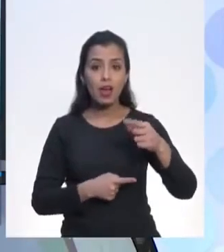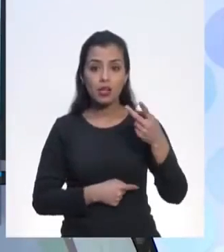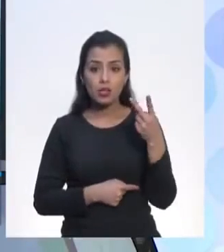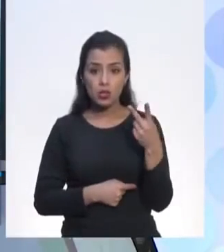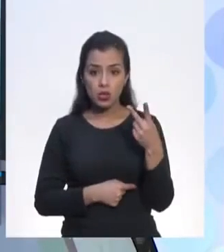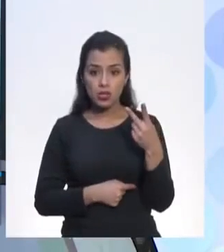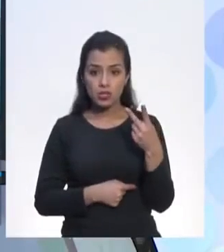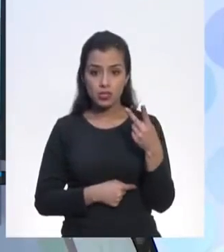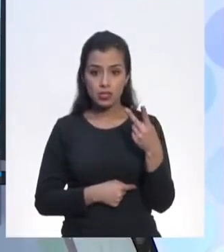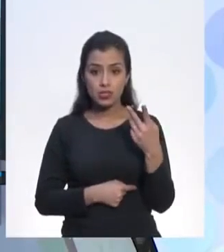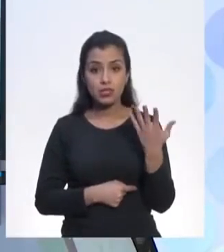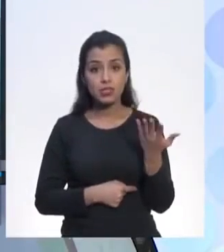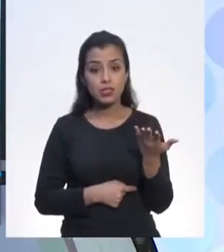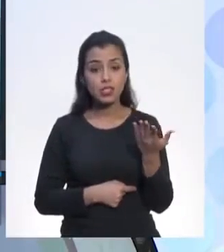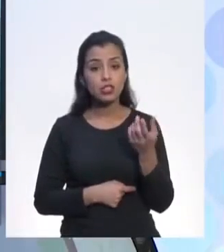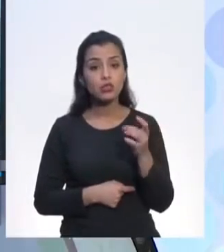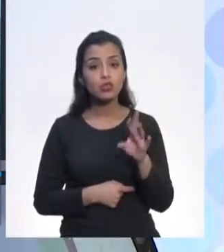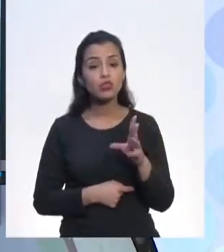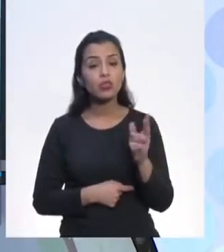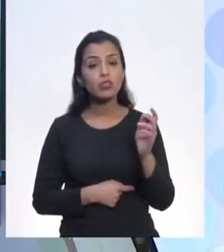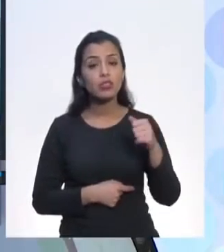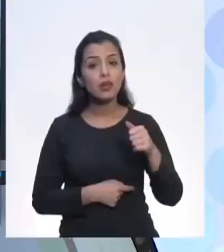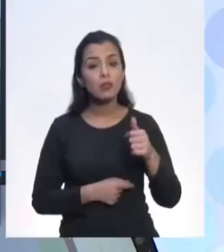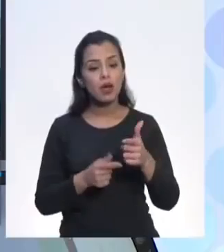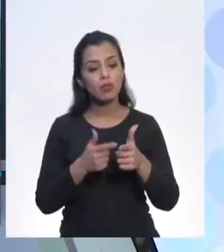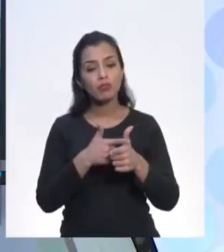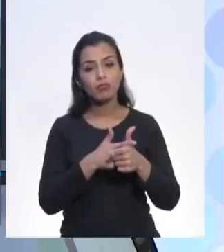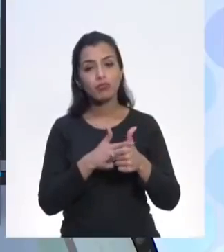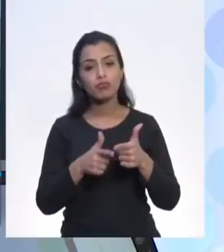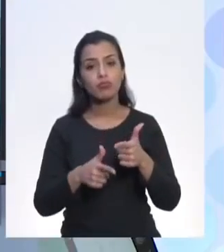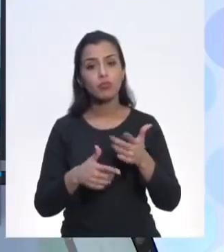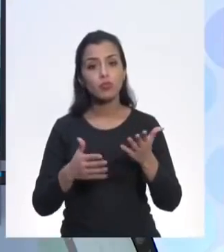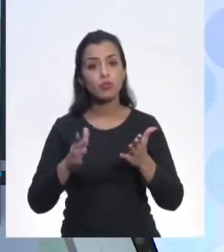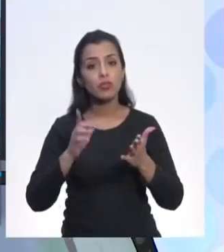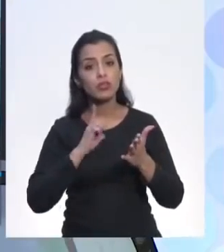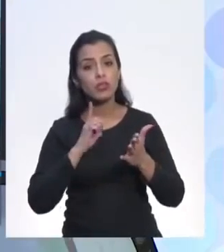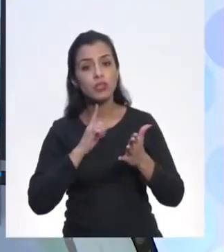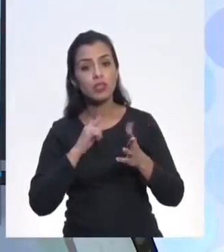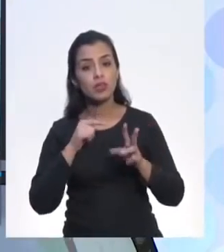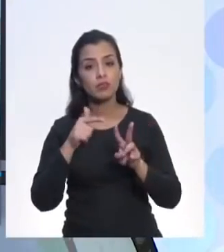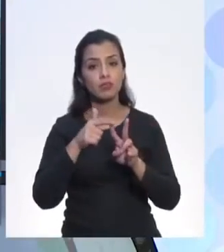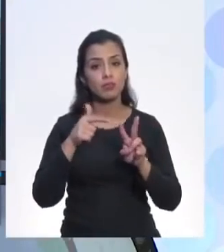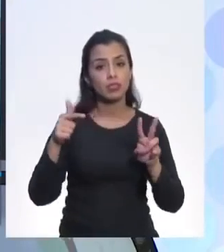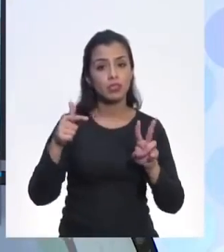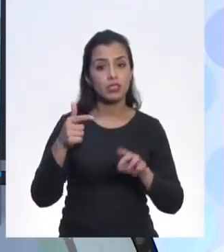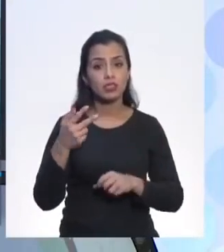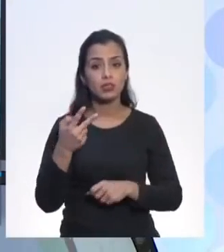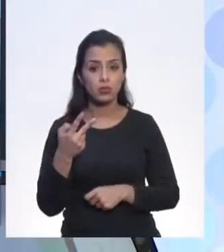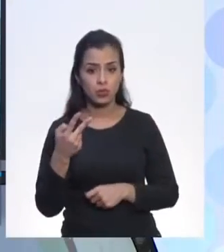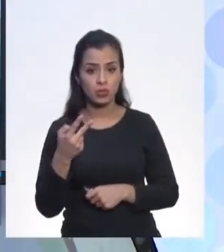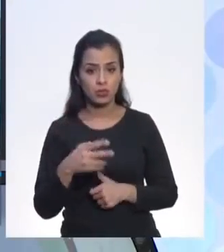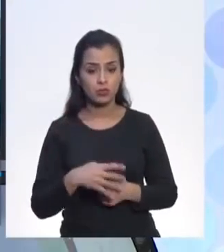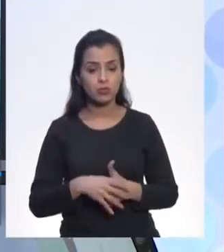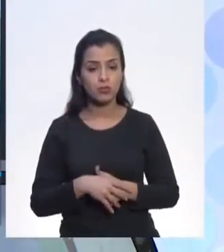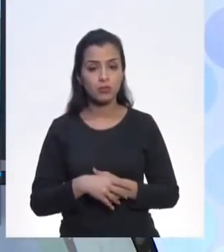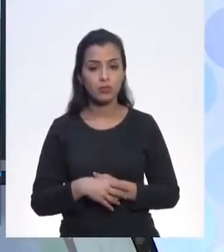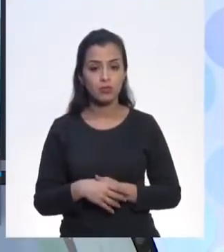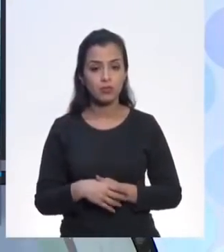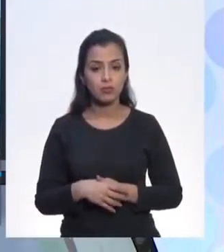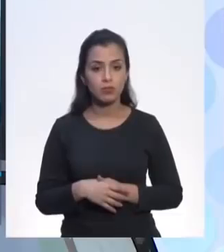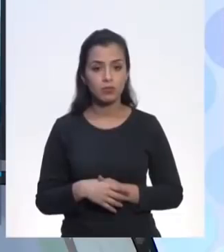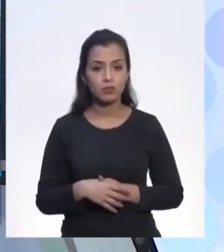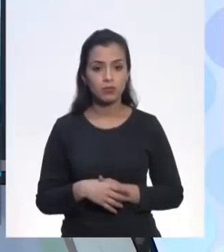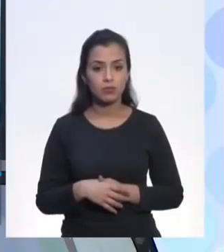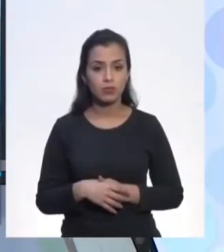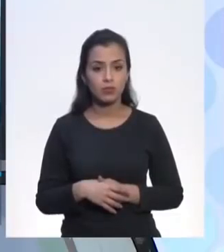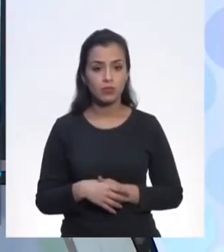só posso cortar o índice quando um número tem potência 2, e aí ele sai da raiz quadrada. Então, eu